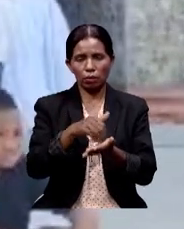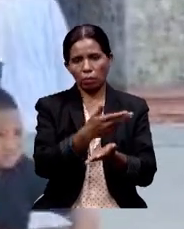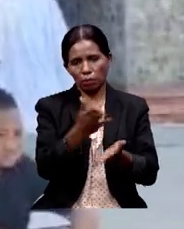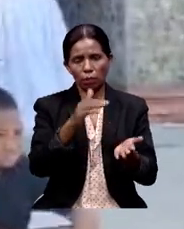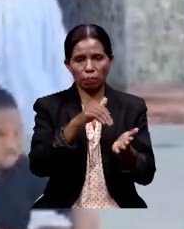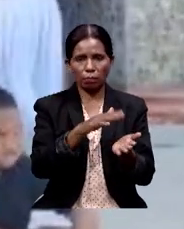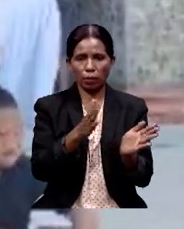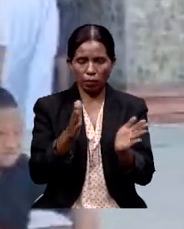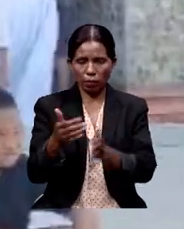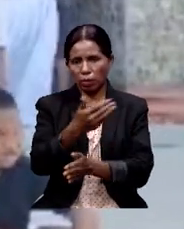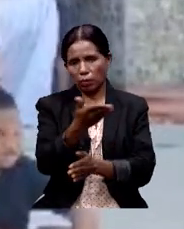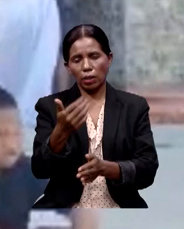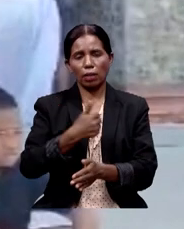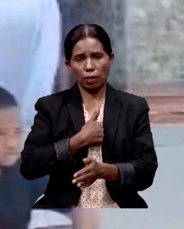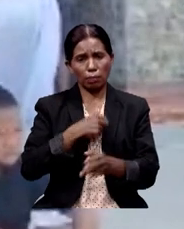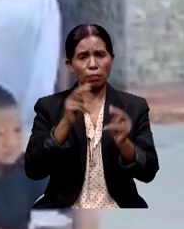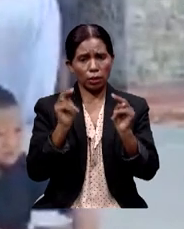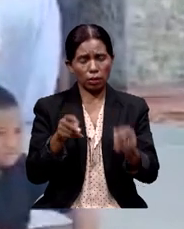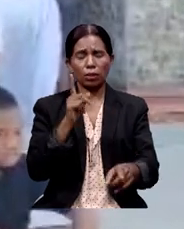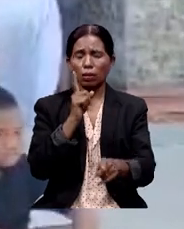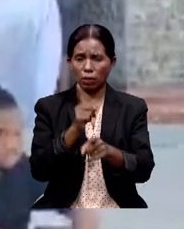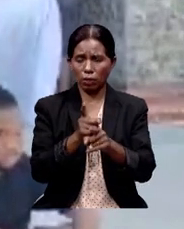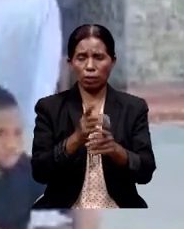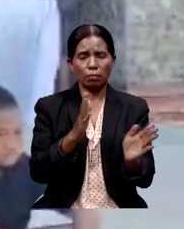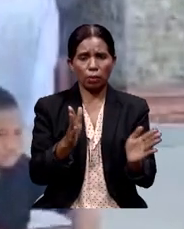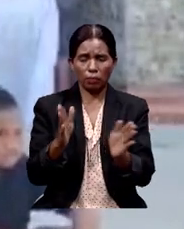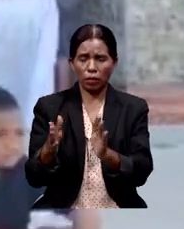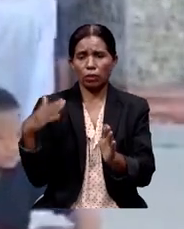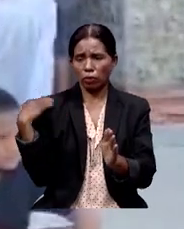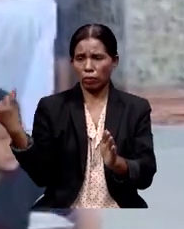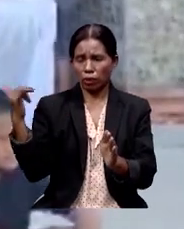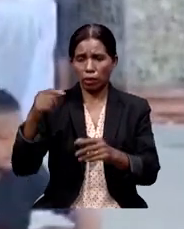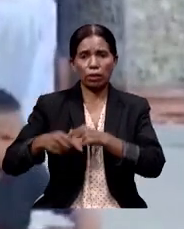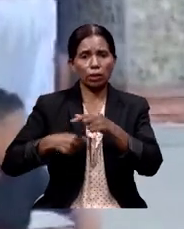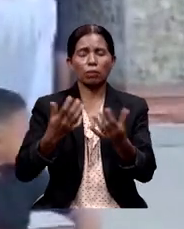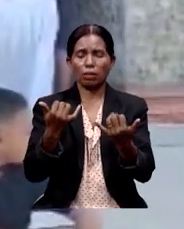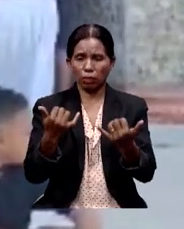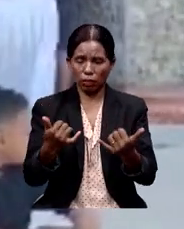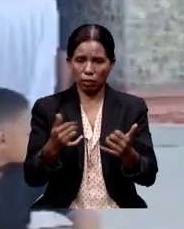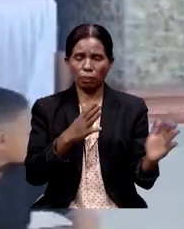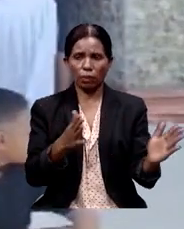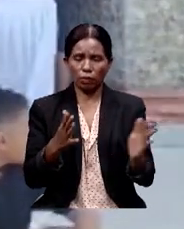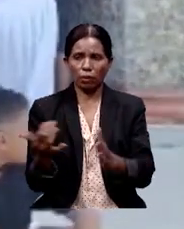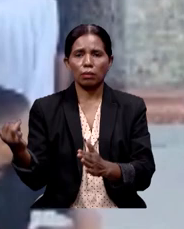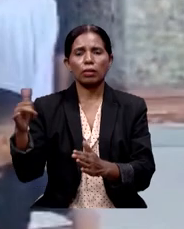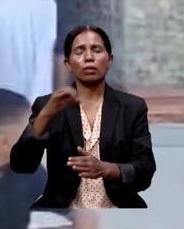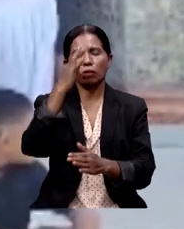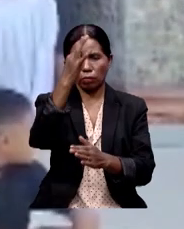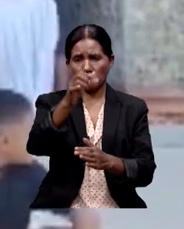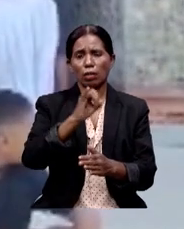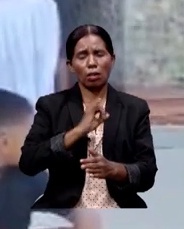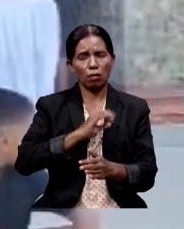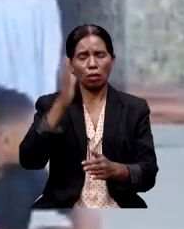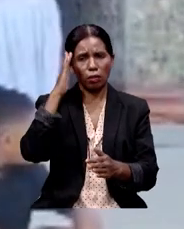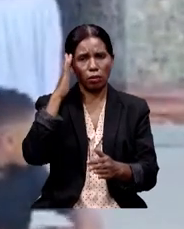minha an. Tama precisa do ne, prepara, foi ensaio ser na minha geração agora, né, né, ou prepara para ser no futuro. E a não vale